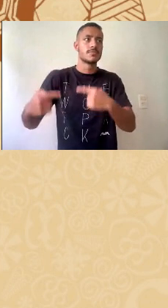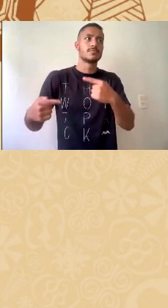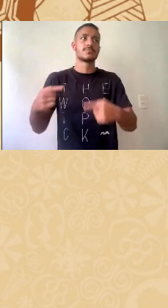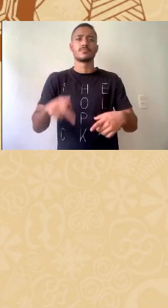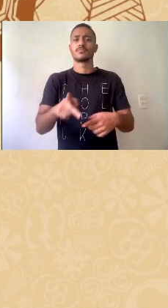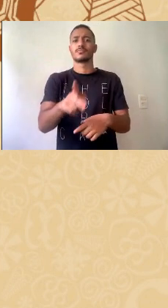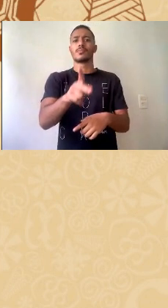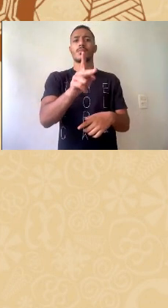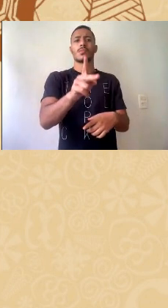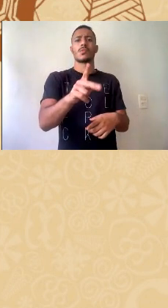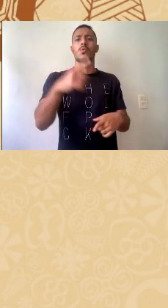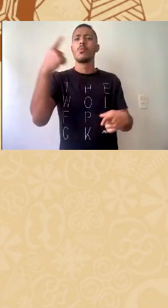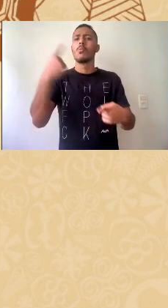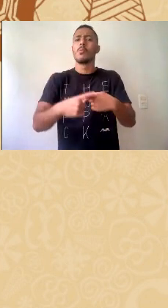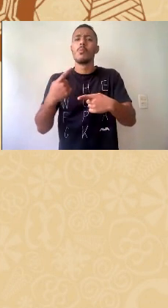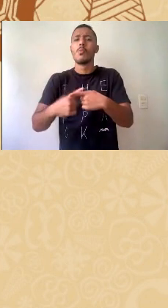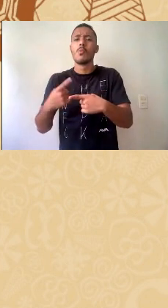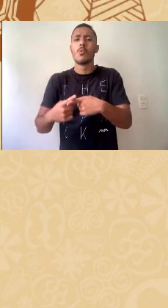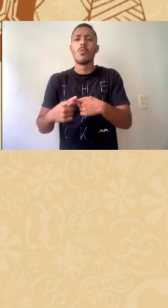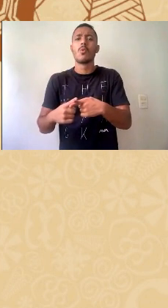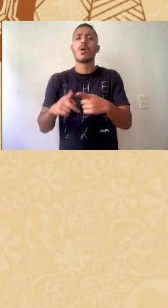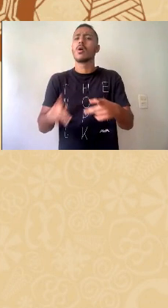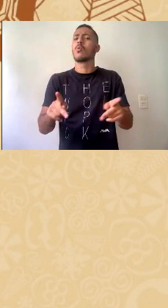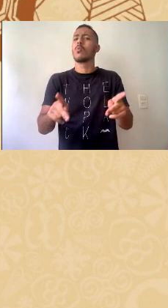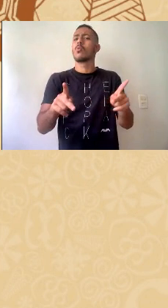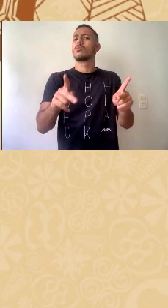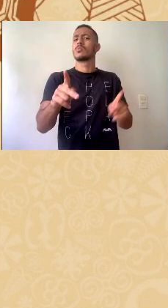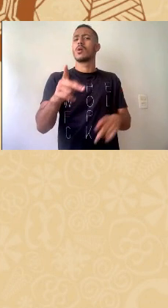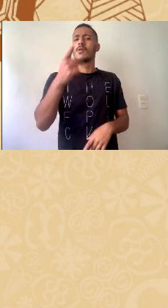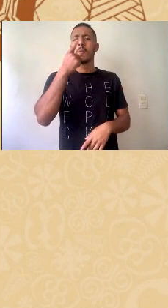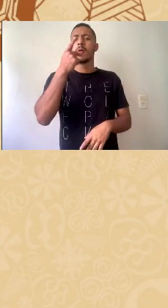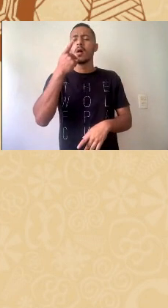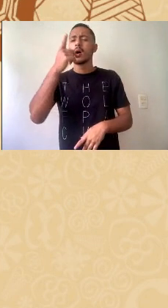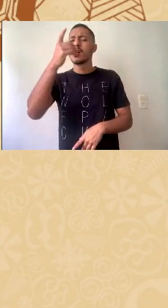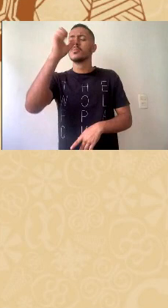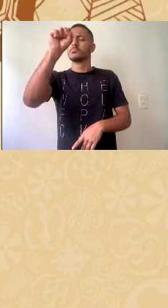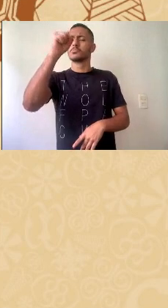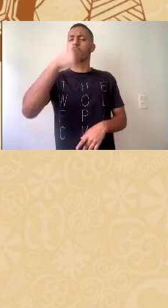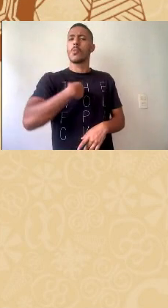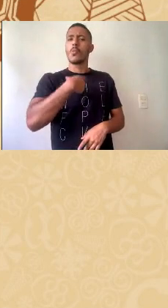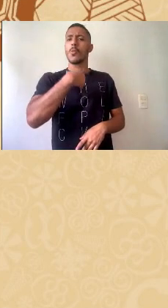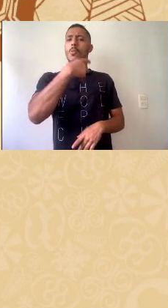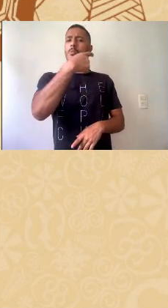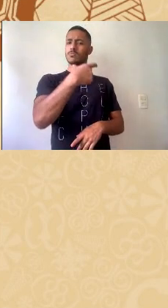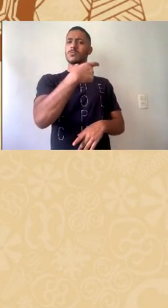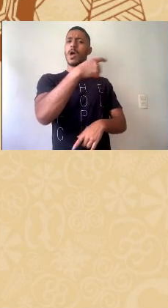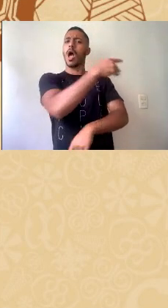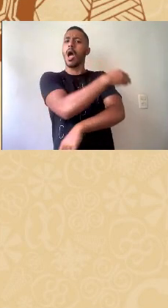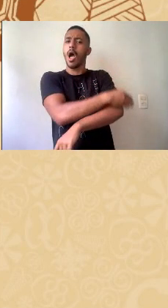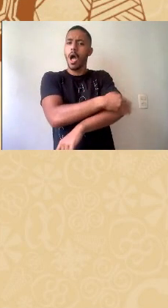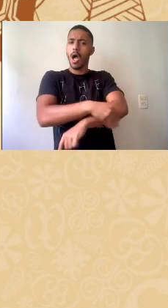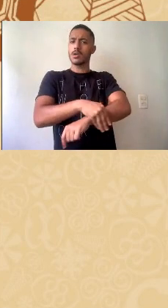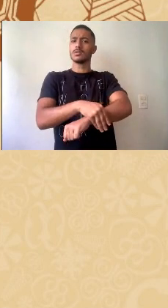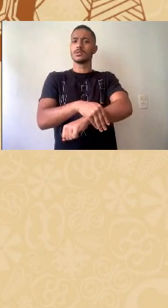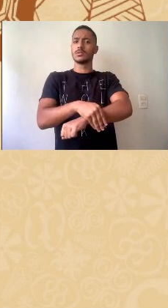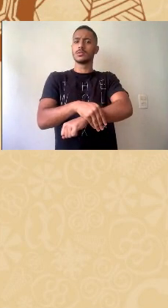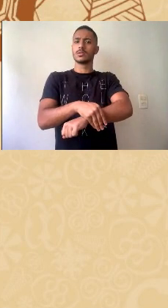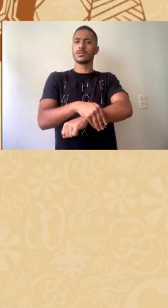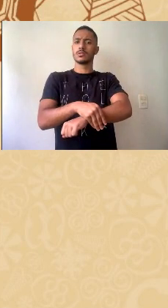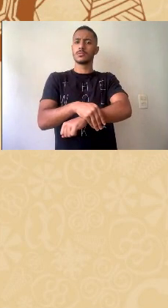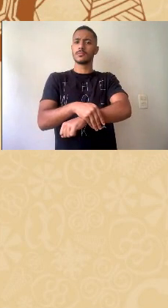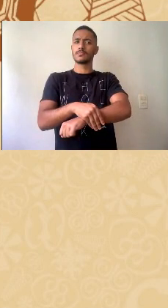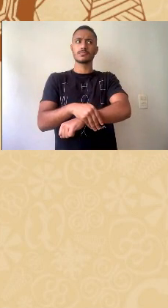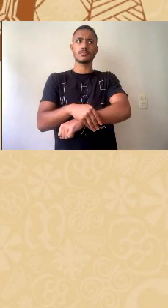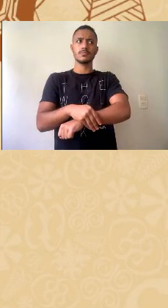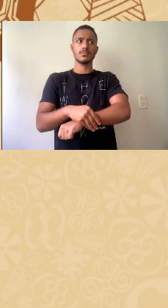que continuarmos a reafirmar essa narrativa como mais uma prática naturalizante e